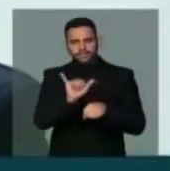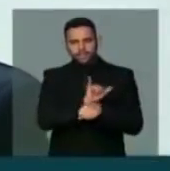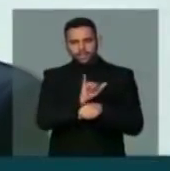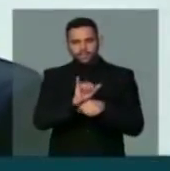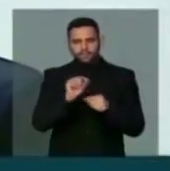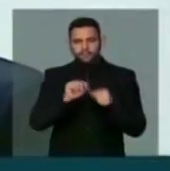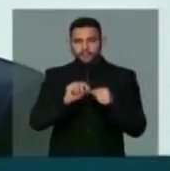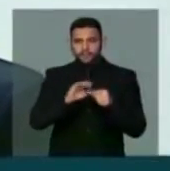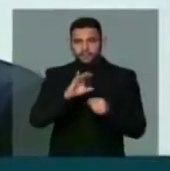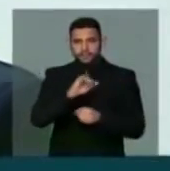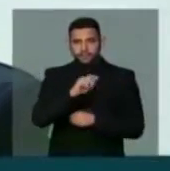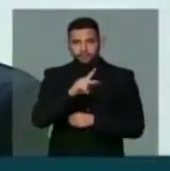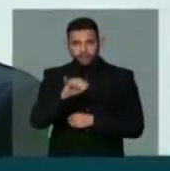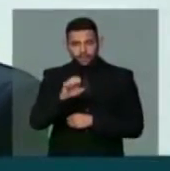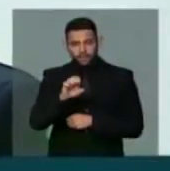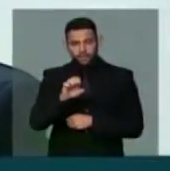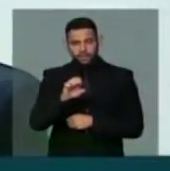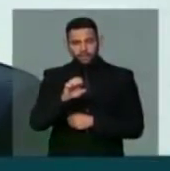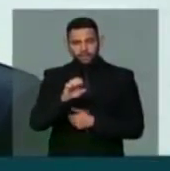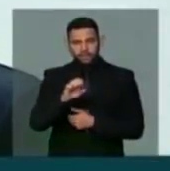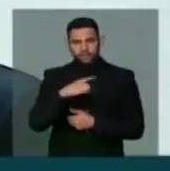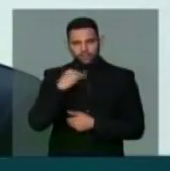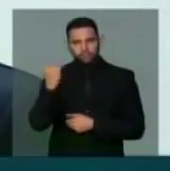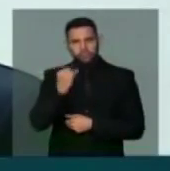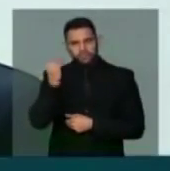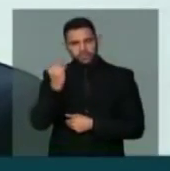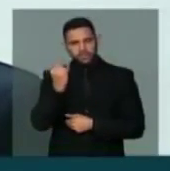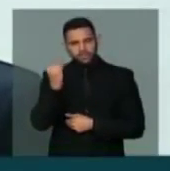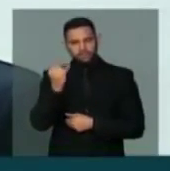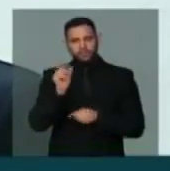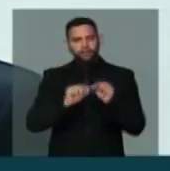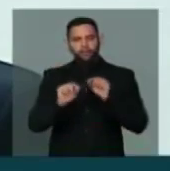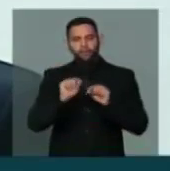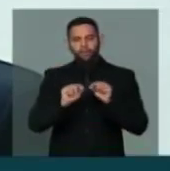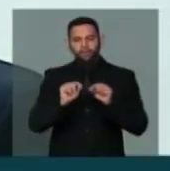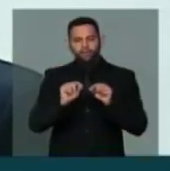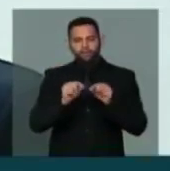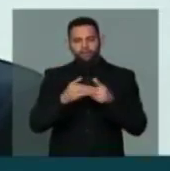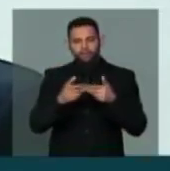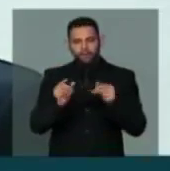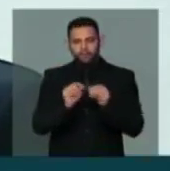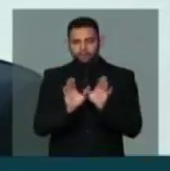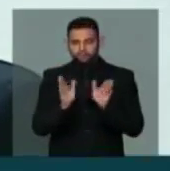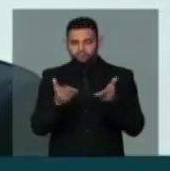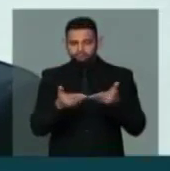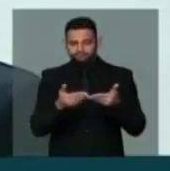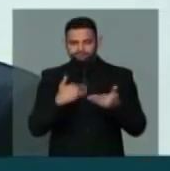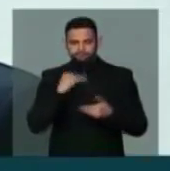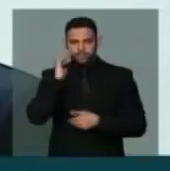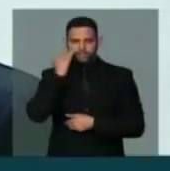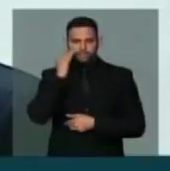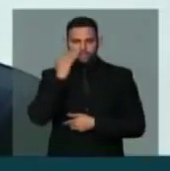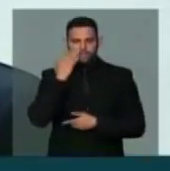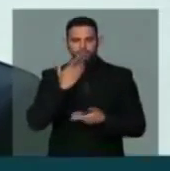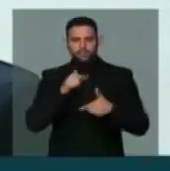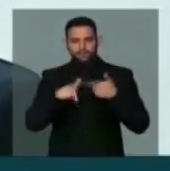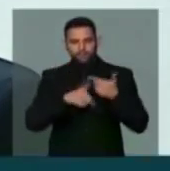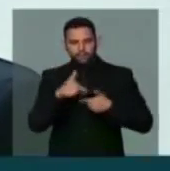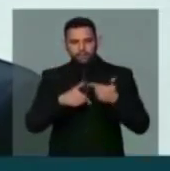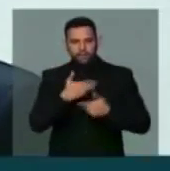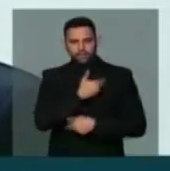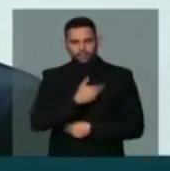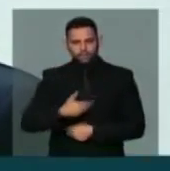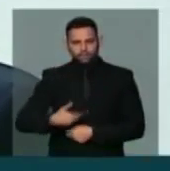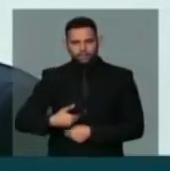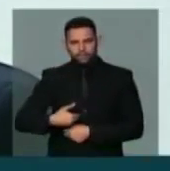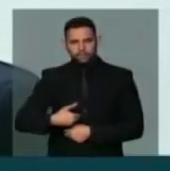pela CEPIR são extremamente relevantes para o entendimento nosso, para o proativismo do Estado